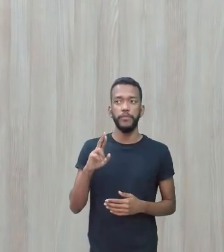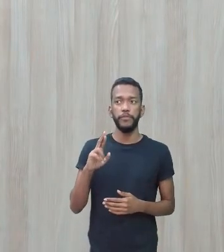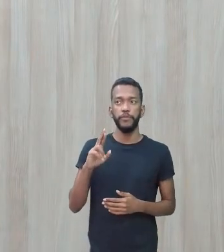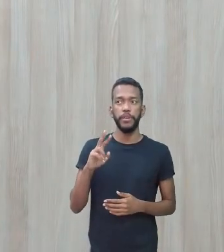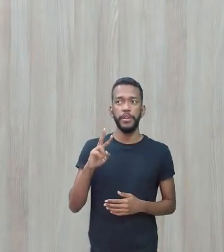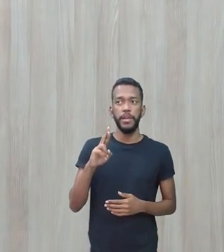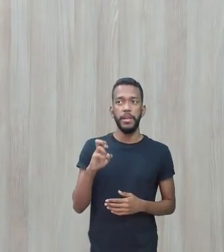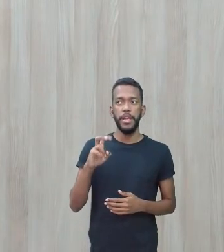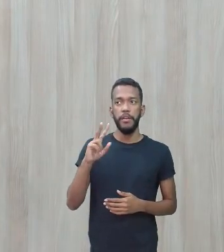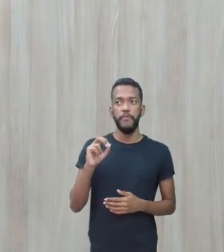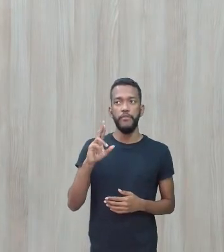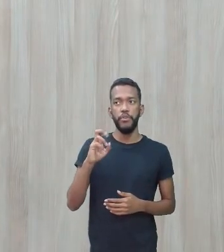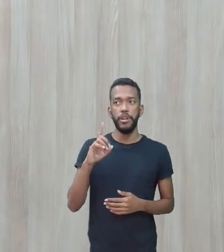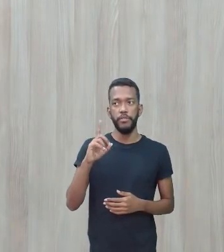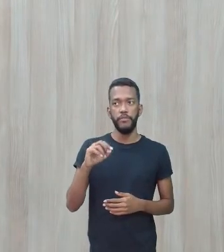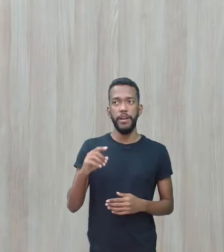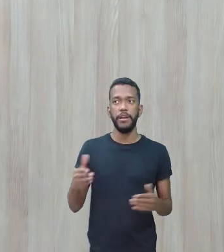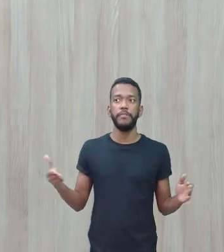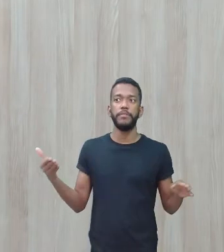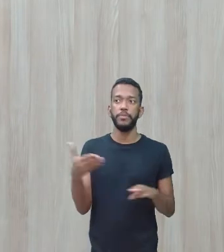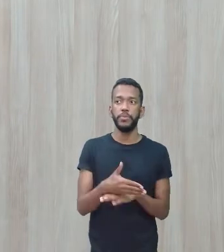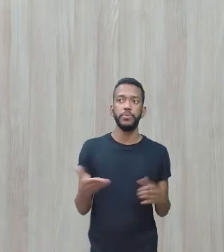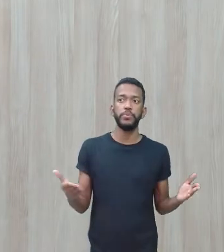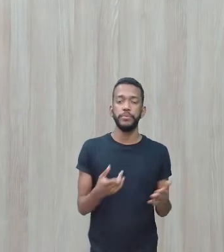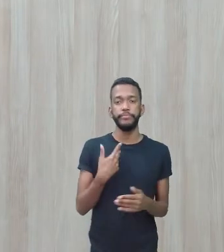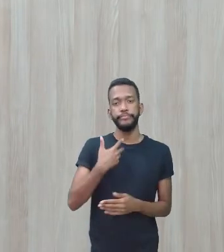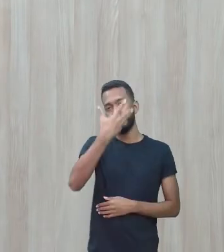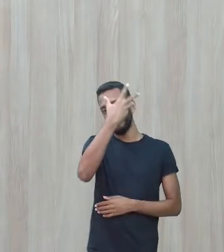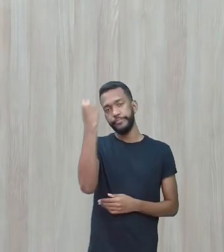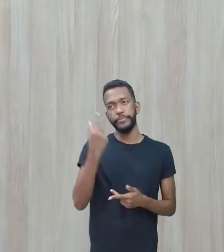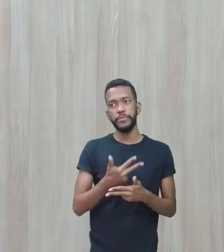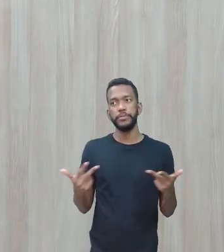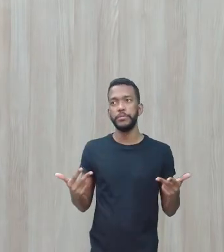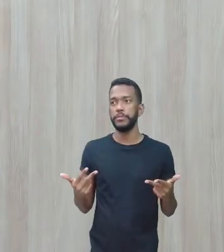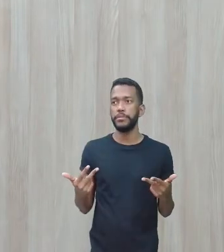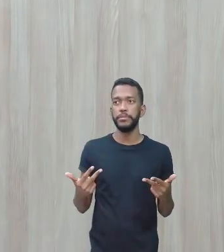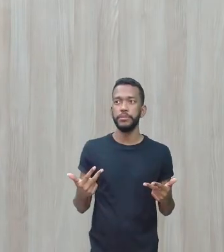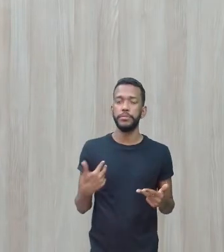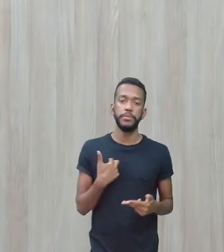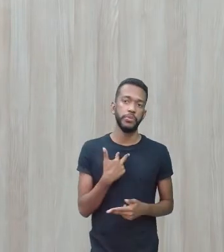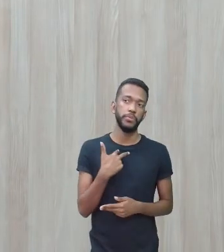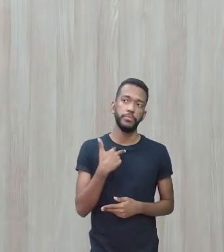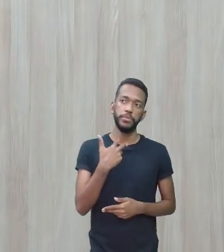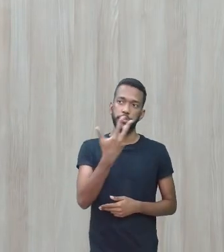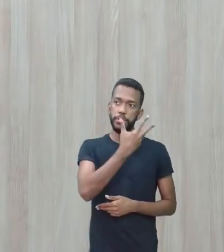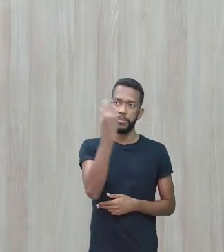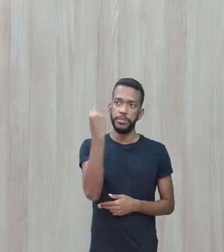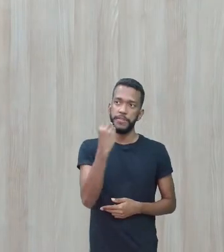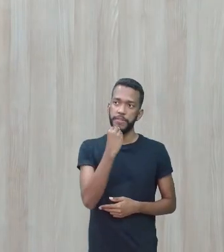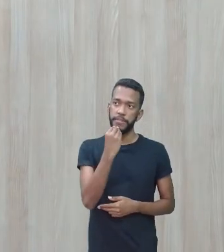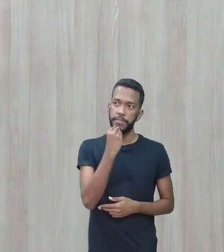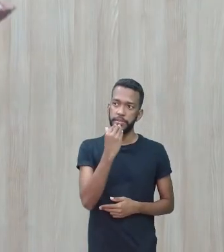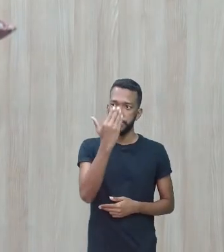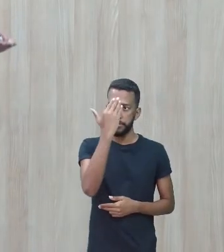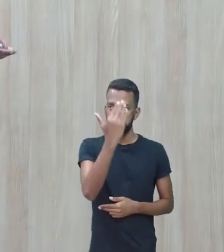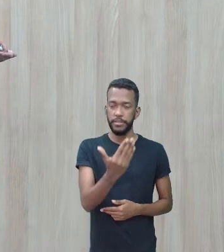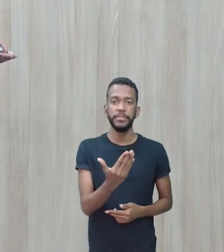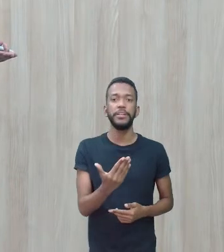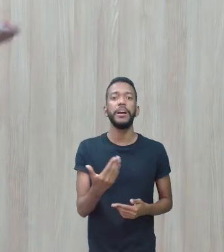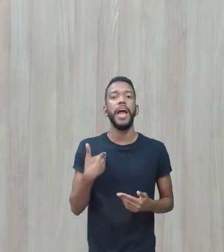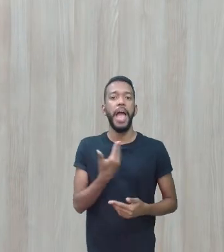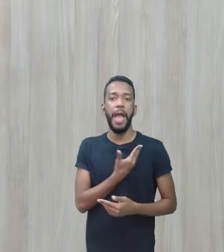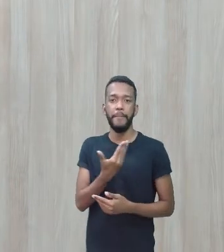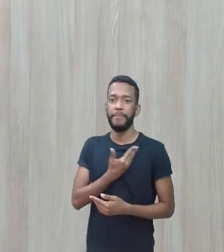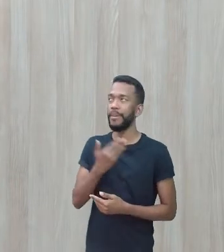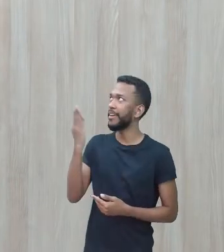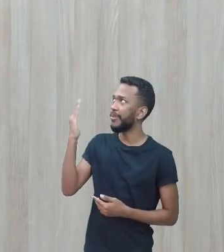vai vir com tudo. Agora eu esqueci de uma coisa, que eu não podia esquecer disso, que é agradecer ao nosso amigo Efraim,